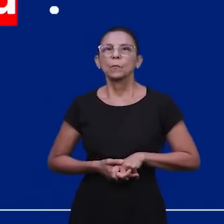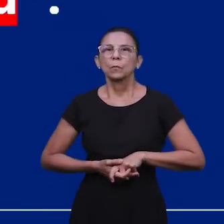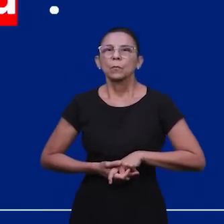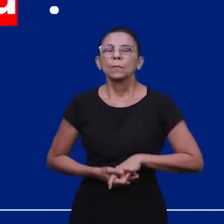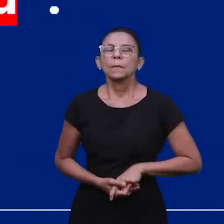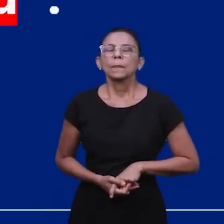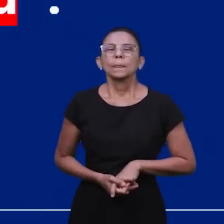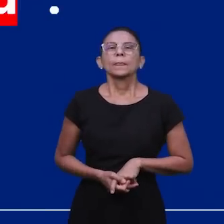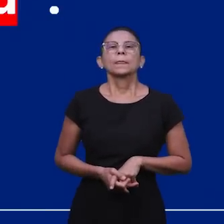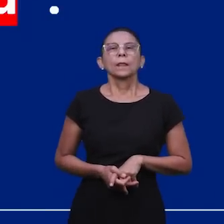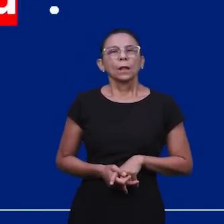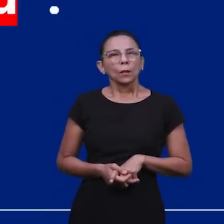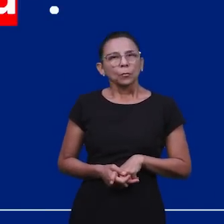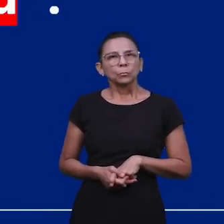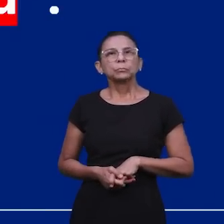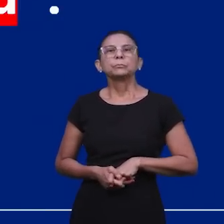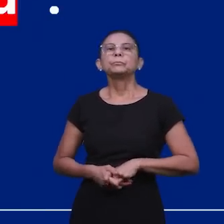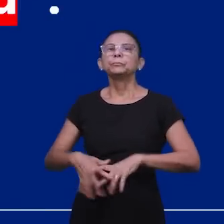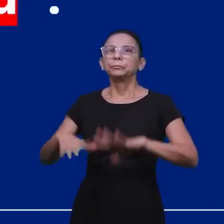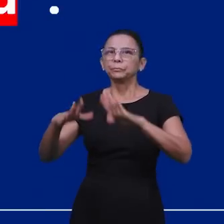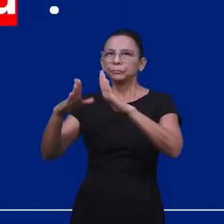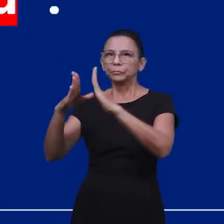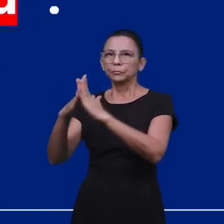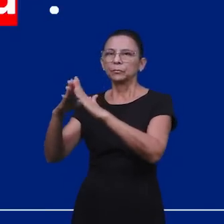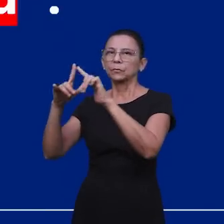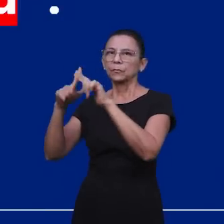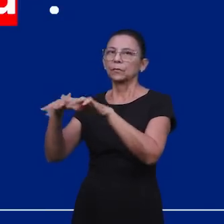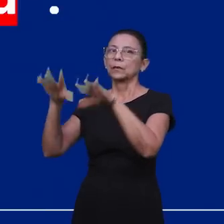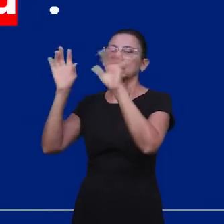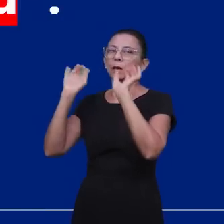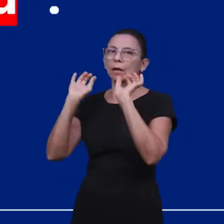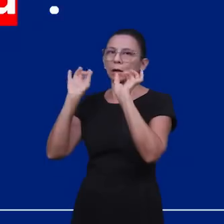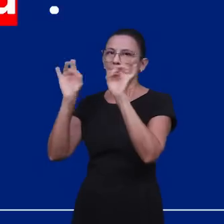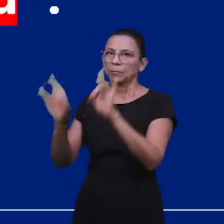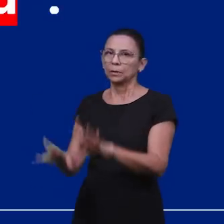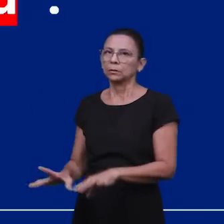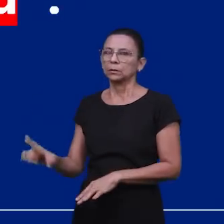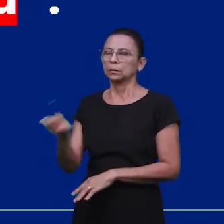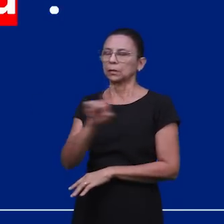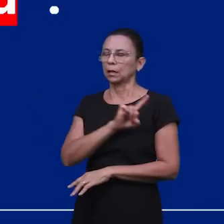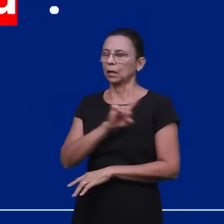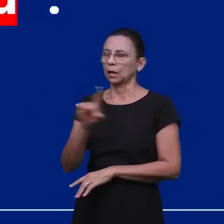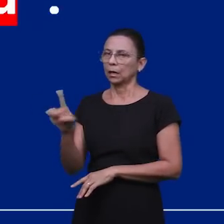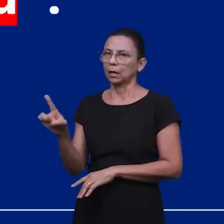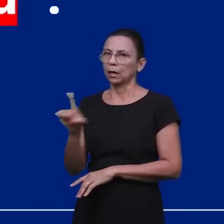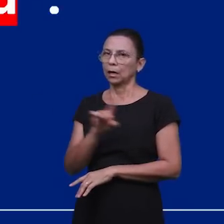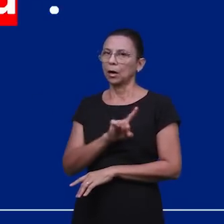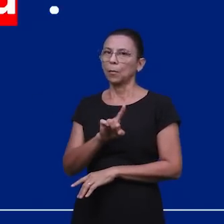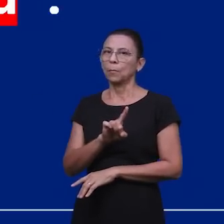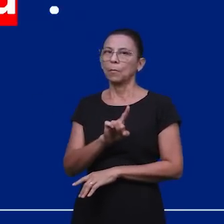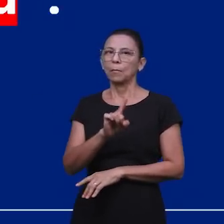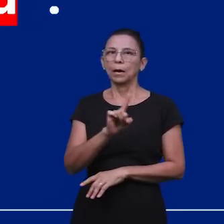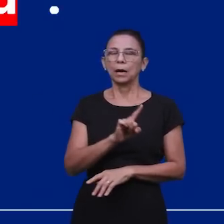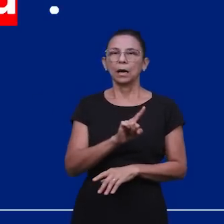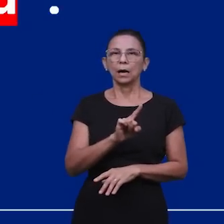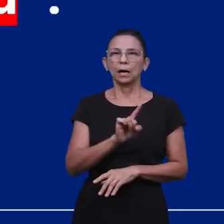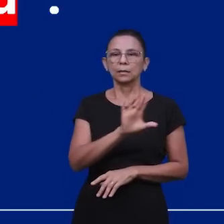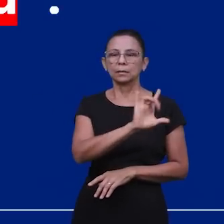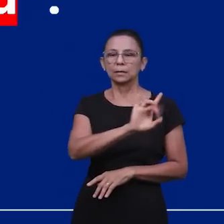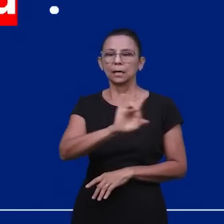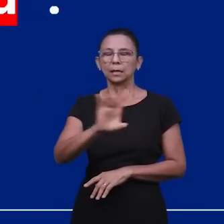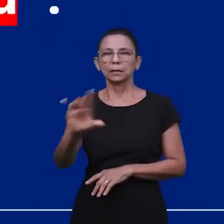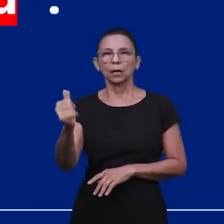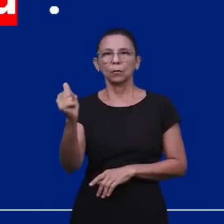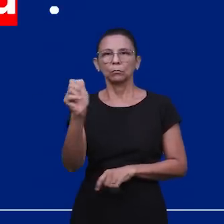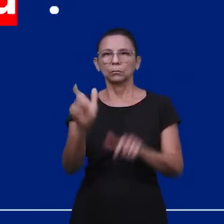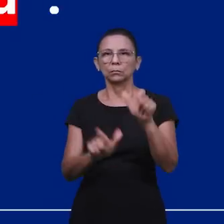a nossa congregação, como é costume de alguns, antes admoestando-nos uns aos outros,